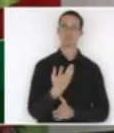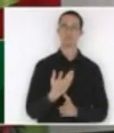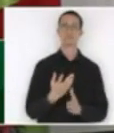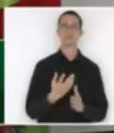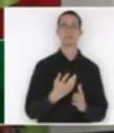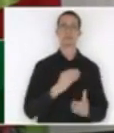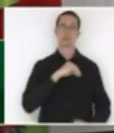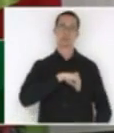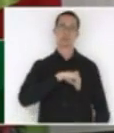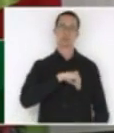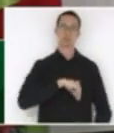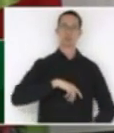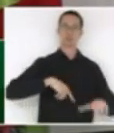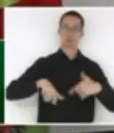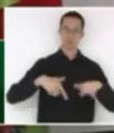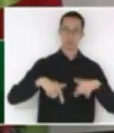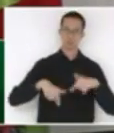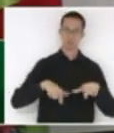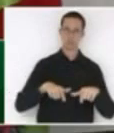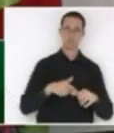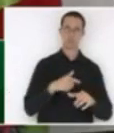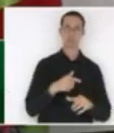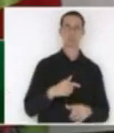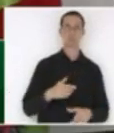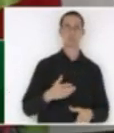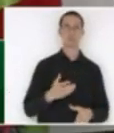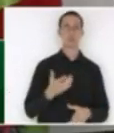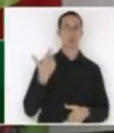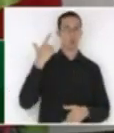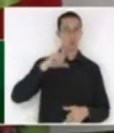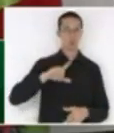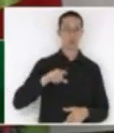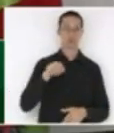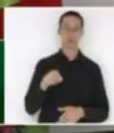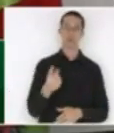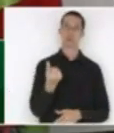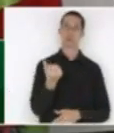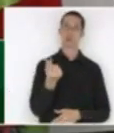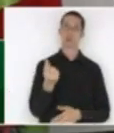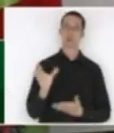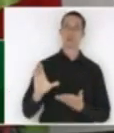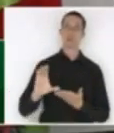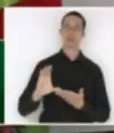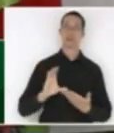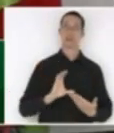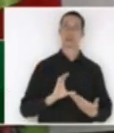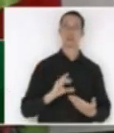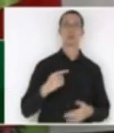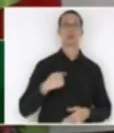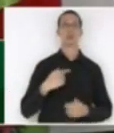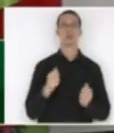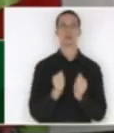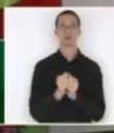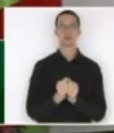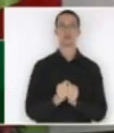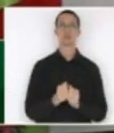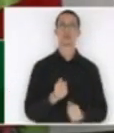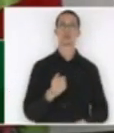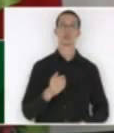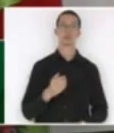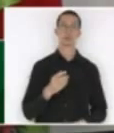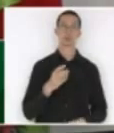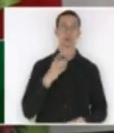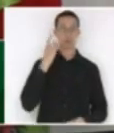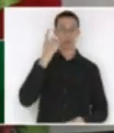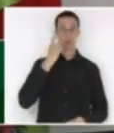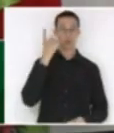do acesso ao crédito. Eu participei juntamente com o deputado Sareta, que inclusive está aqui